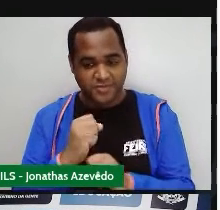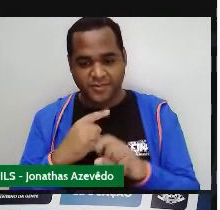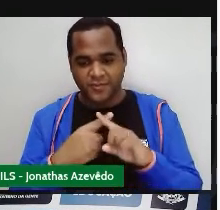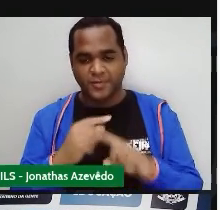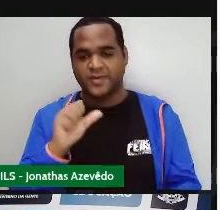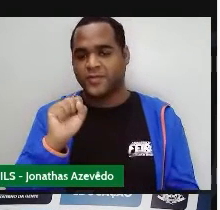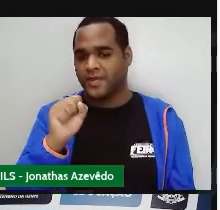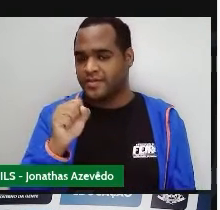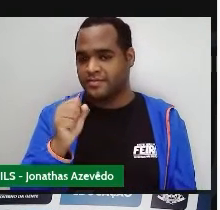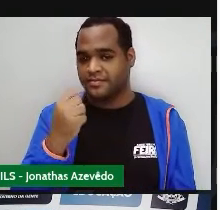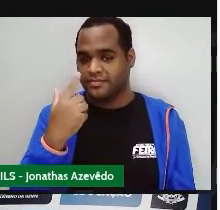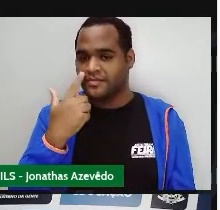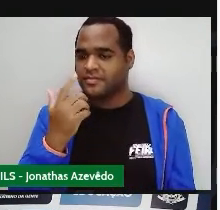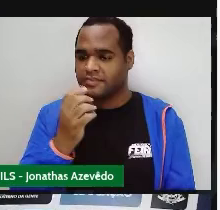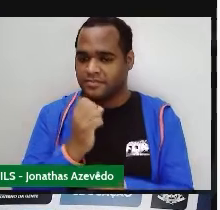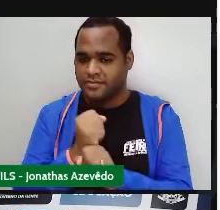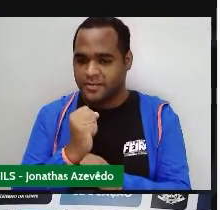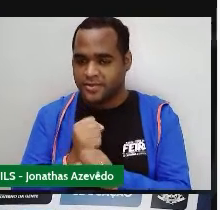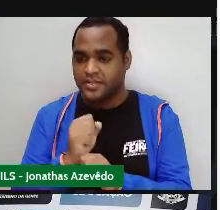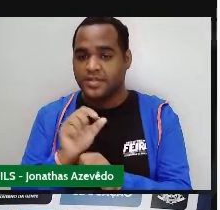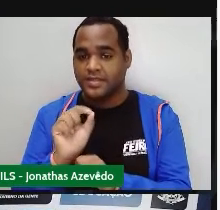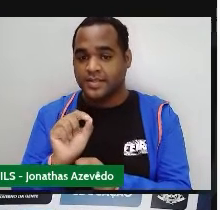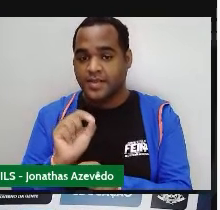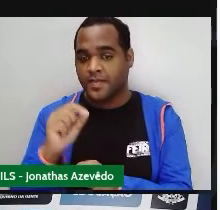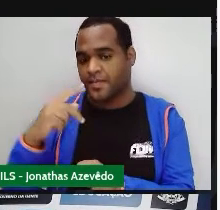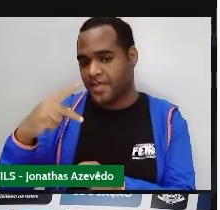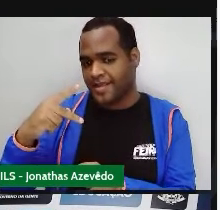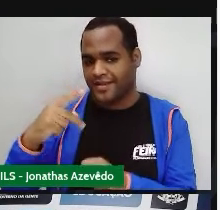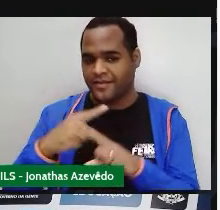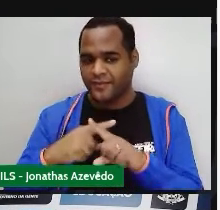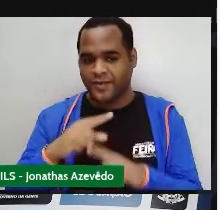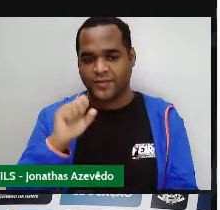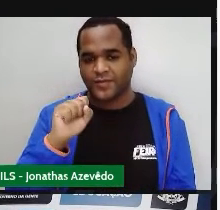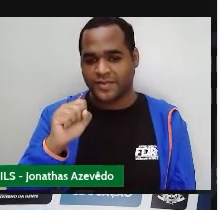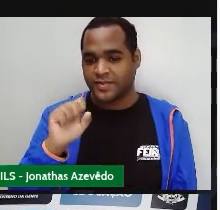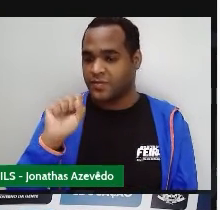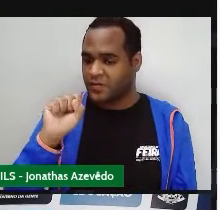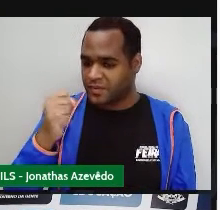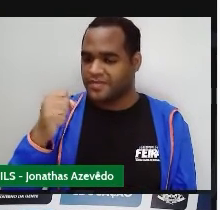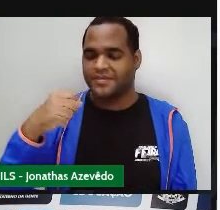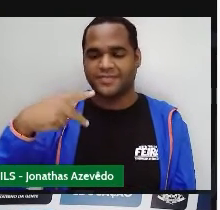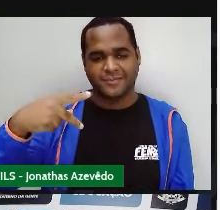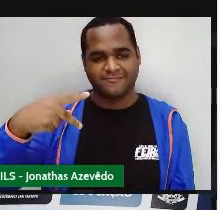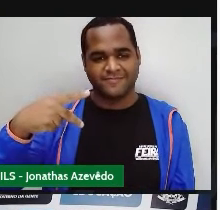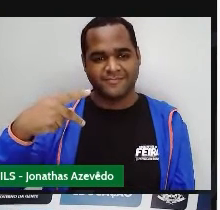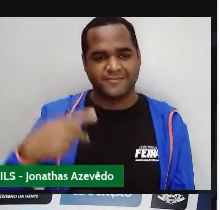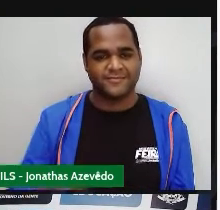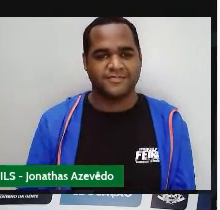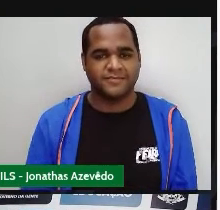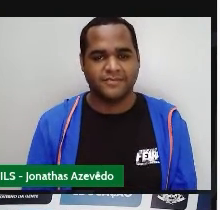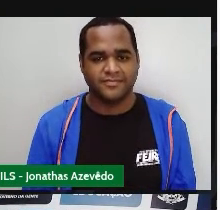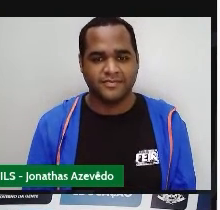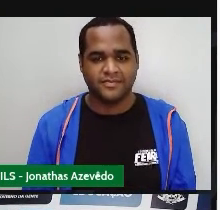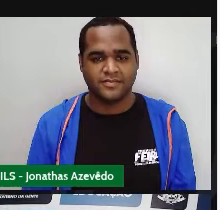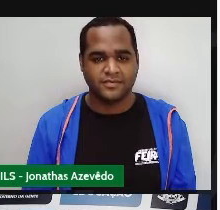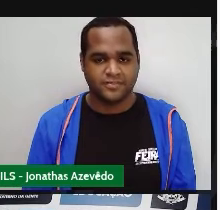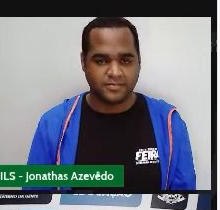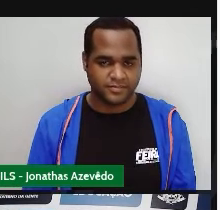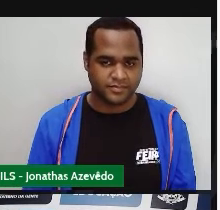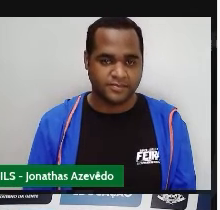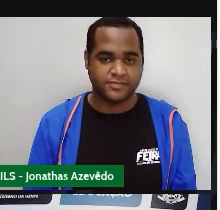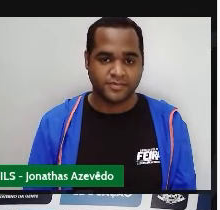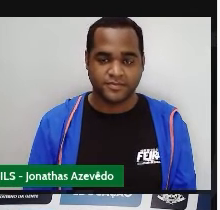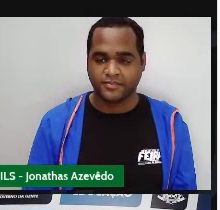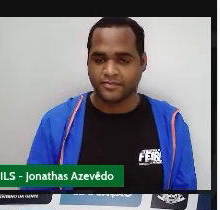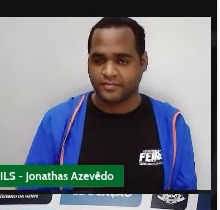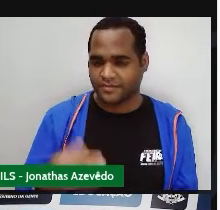gente não sabe qual é a quantidade de pirâmide chamou de px8 O que é 8p Oi e o